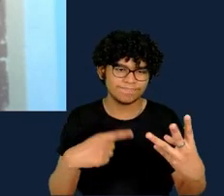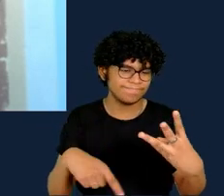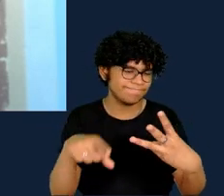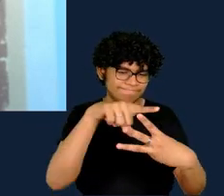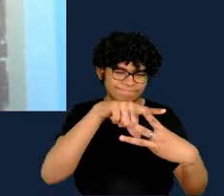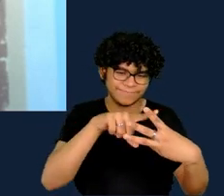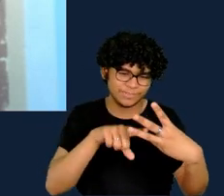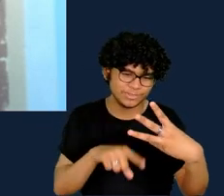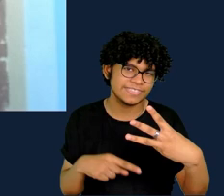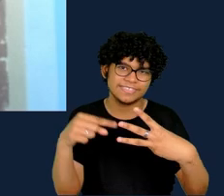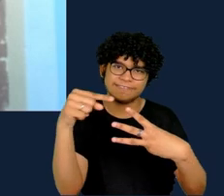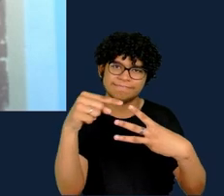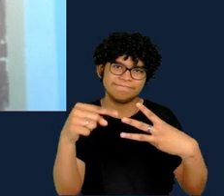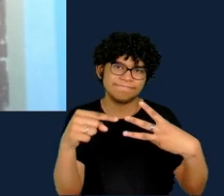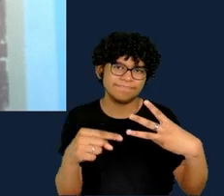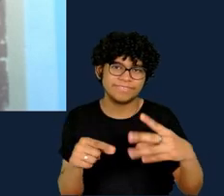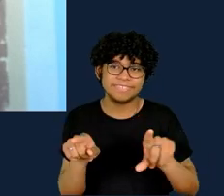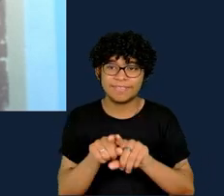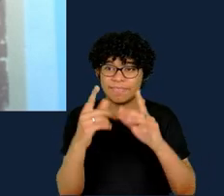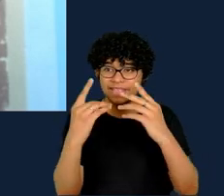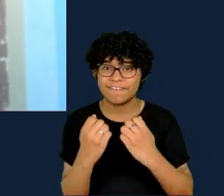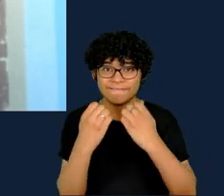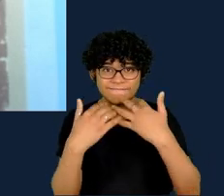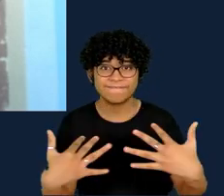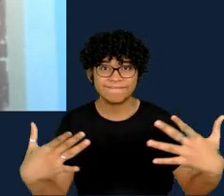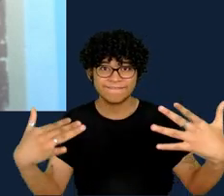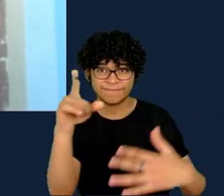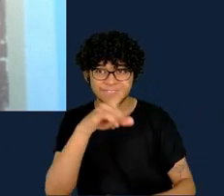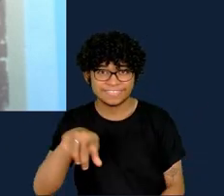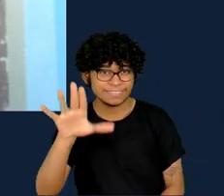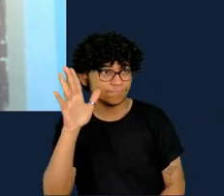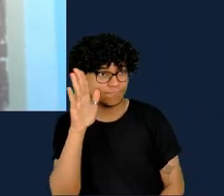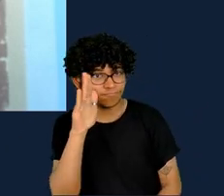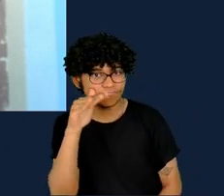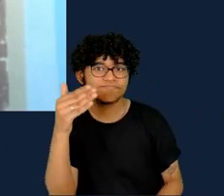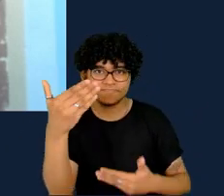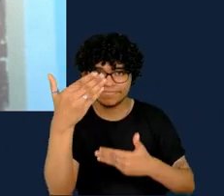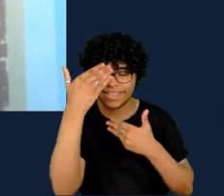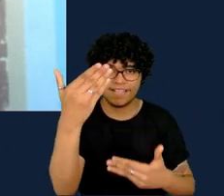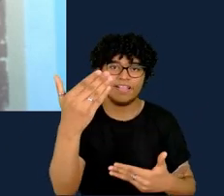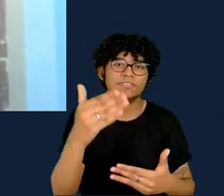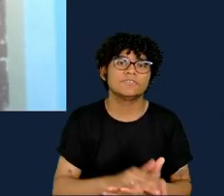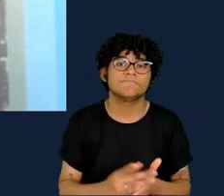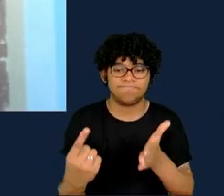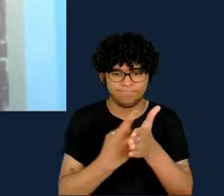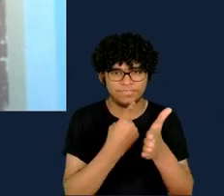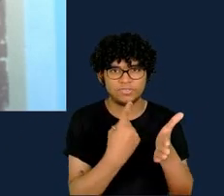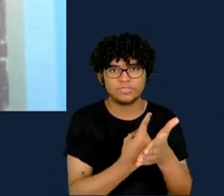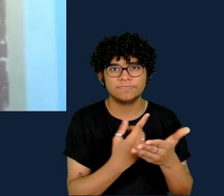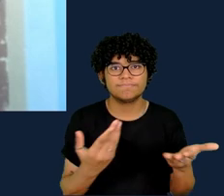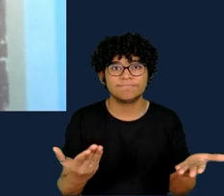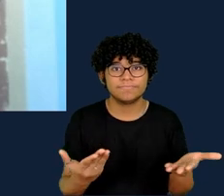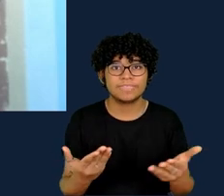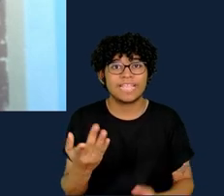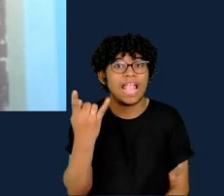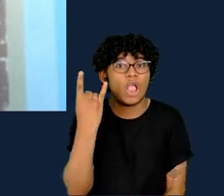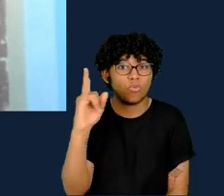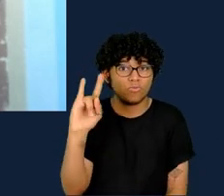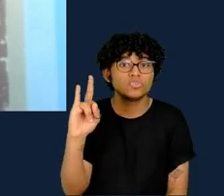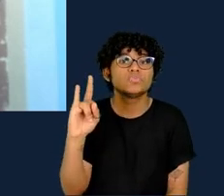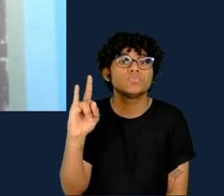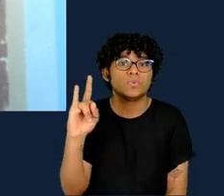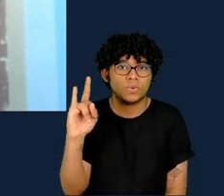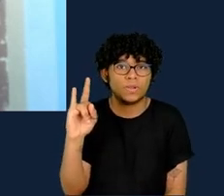essa plateia que mandou para a gente também muitas perguntas. E quero mencionar que amanhã é o último dia dessa conferência